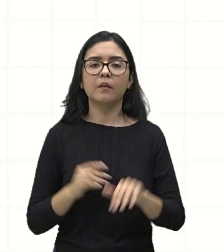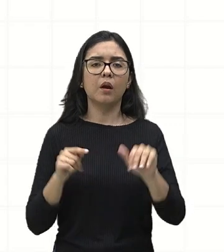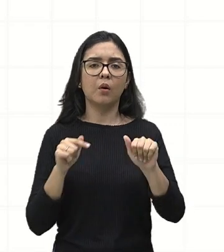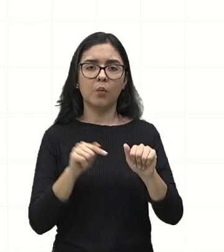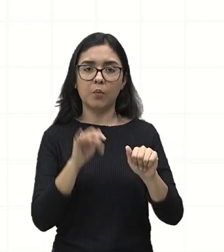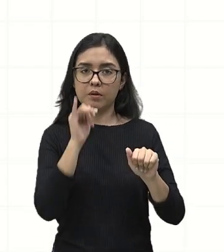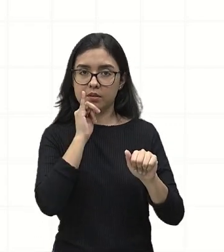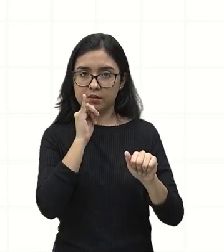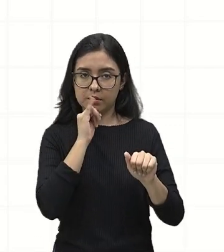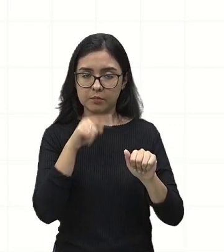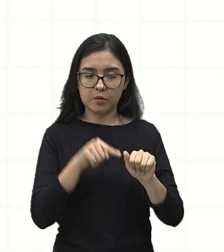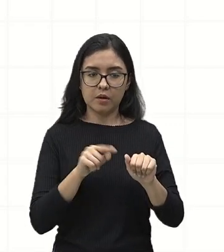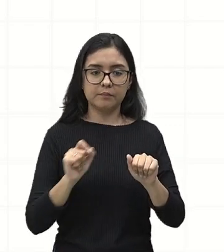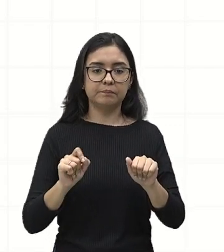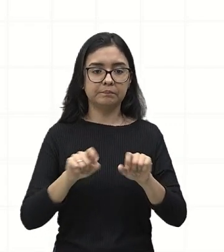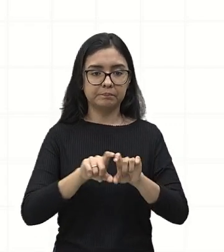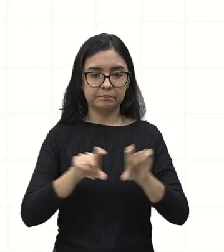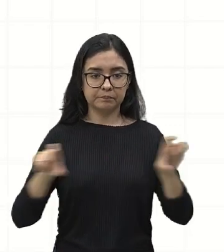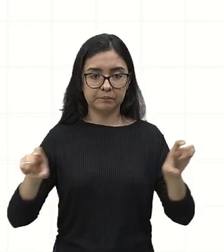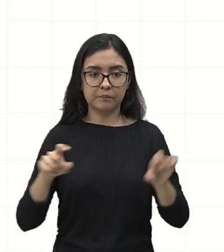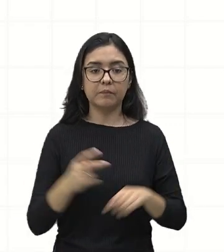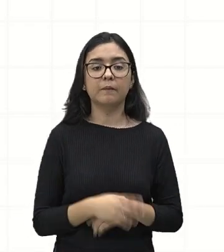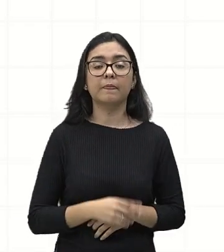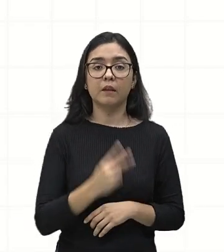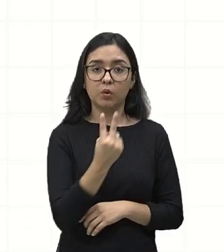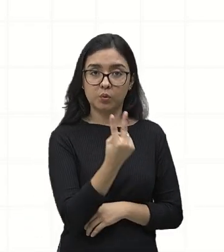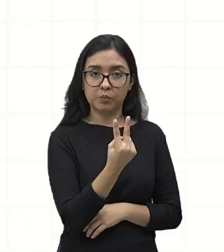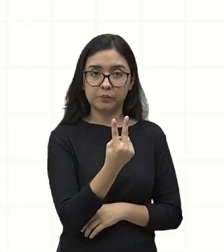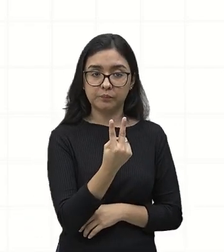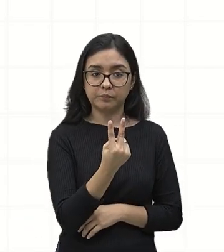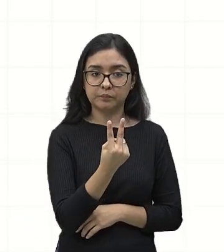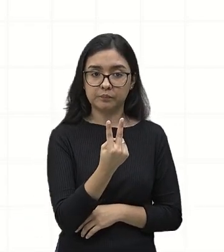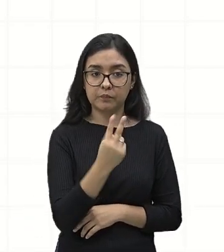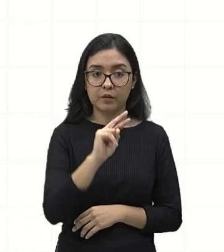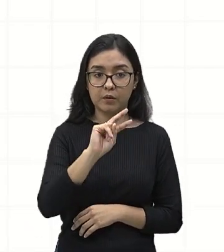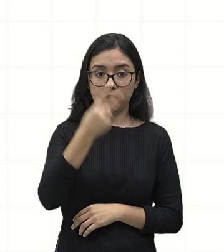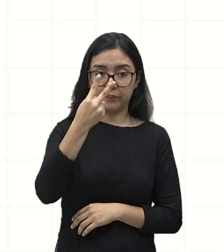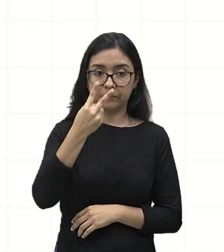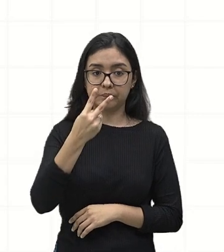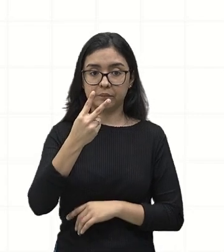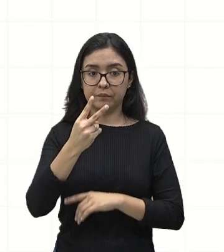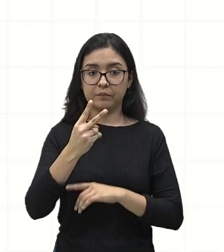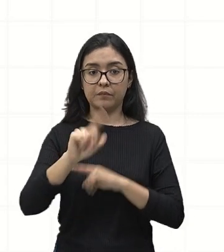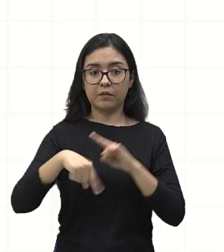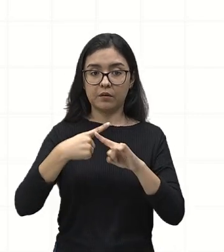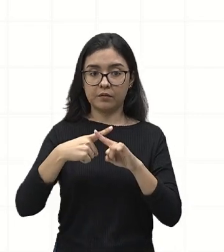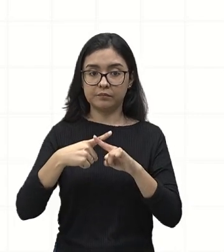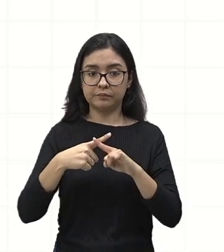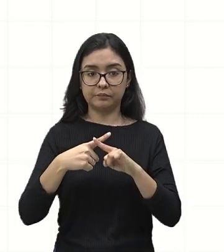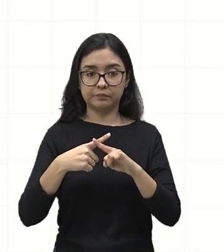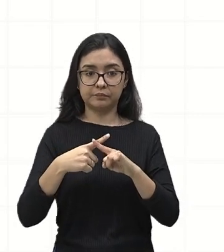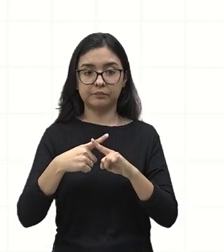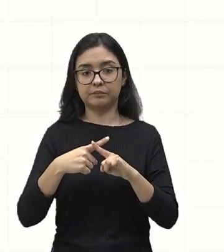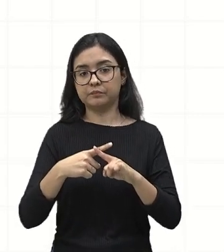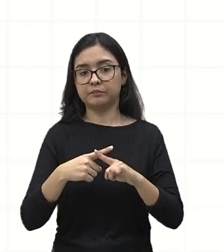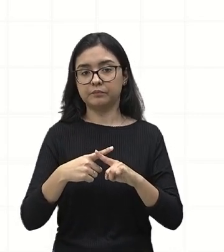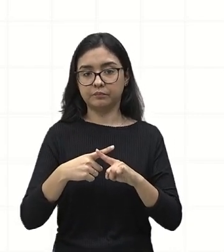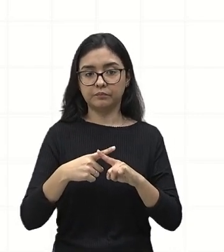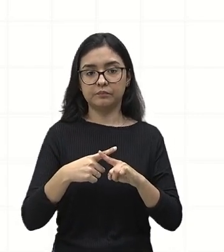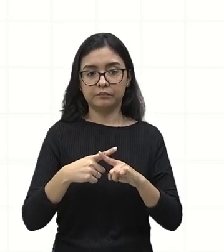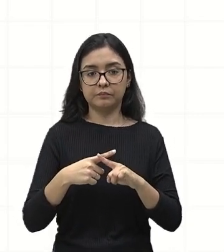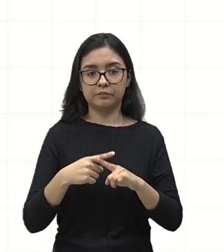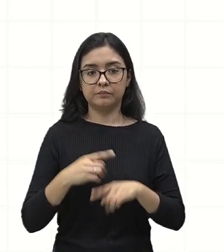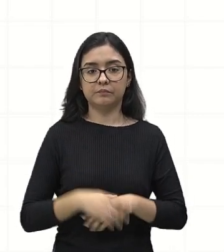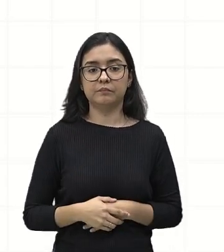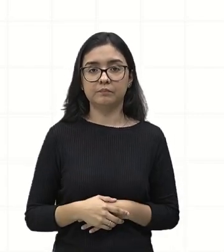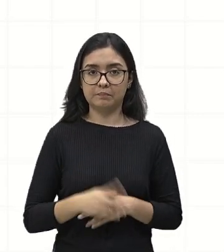A diz o seguinte: 2 ao quadrado vezes, tá, produto,